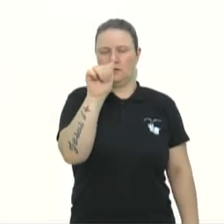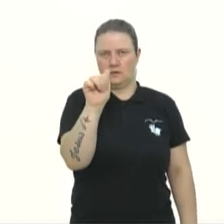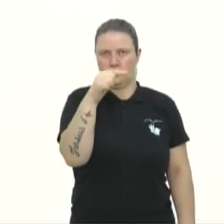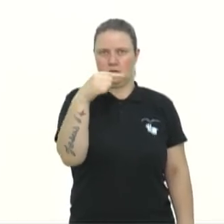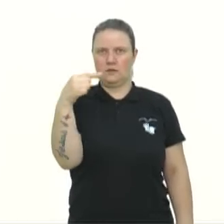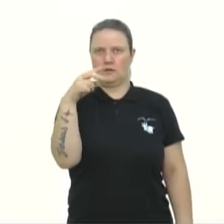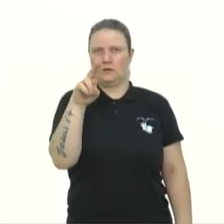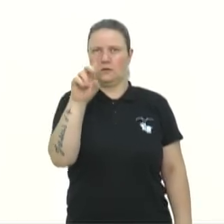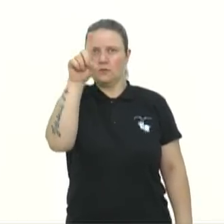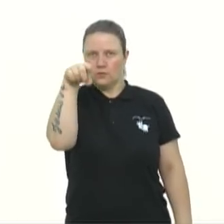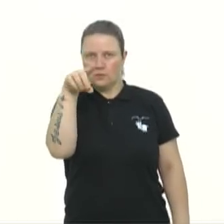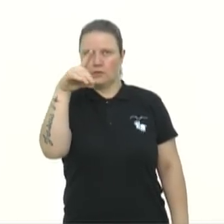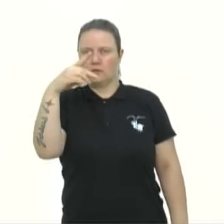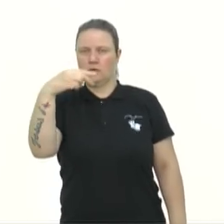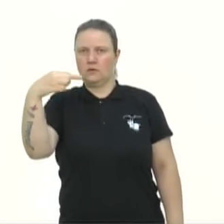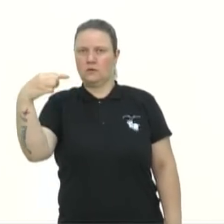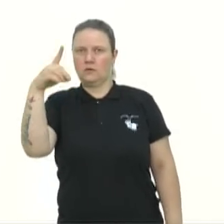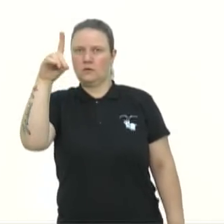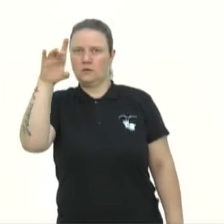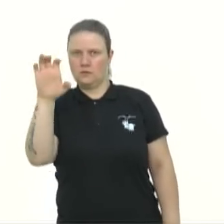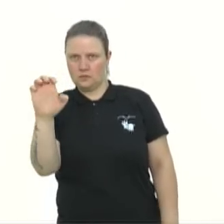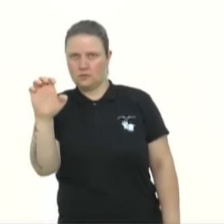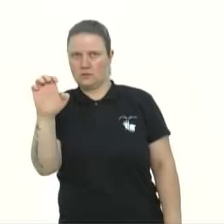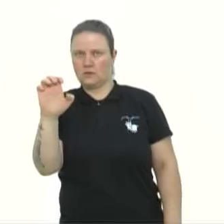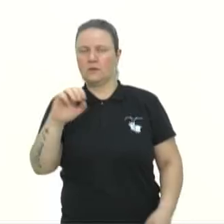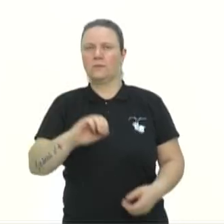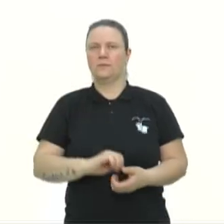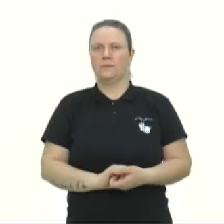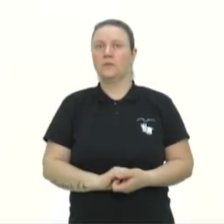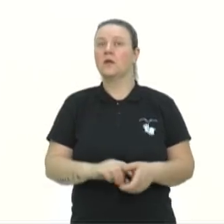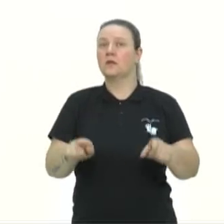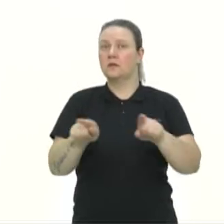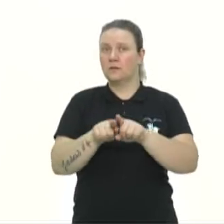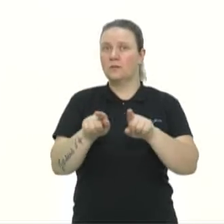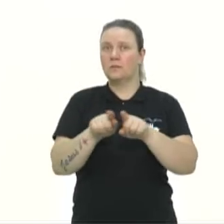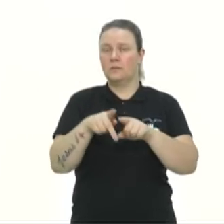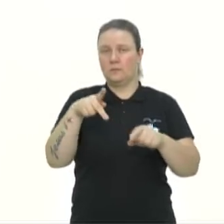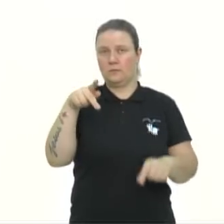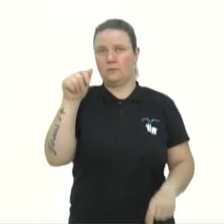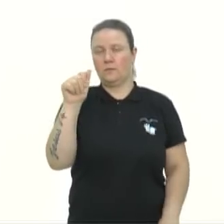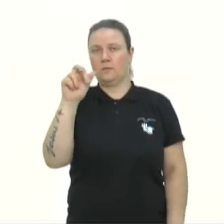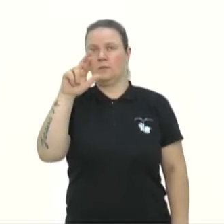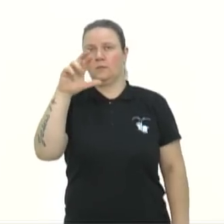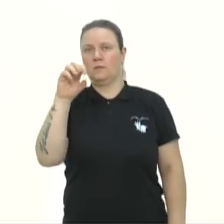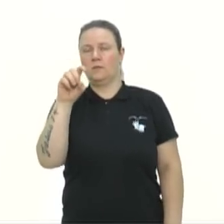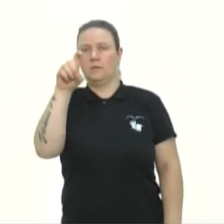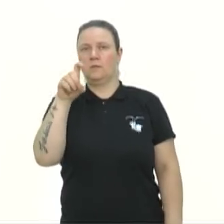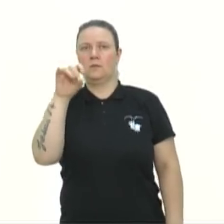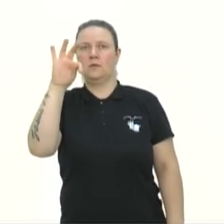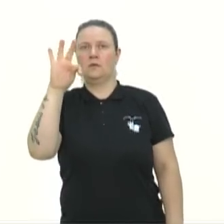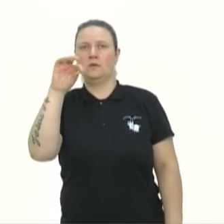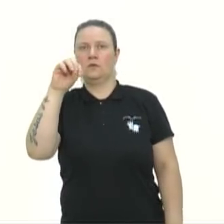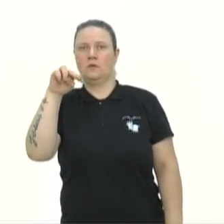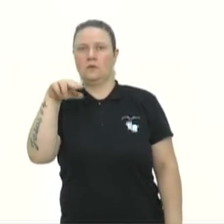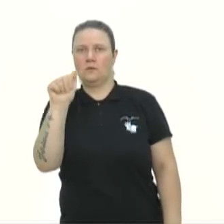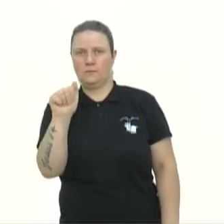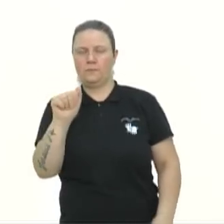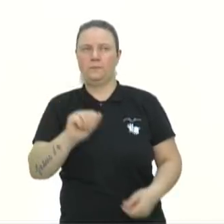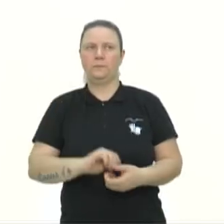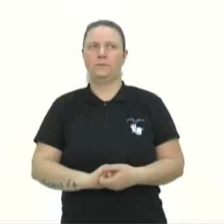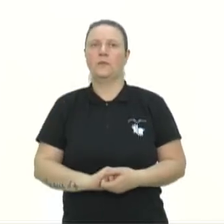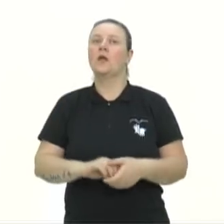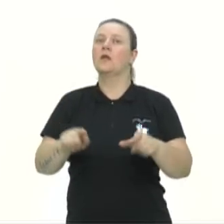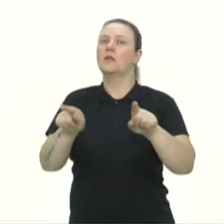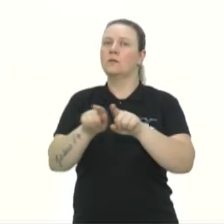Sa-u-de. Três sílabas, sílaba mais forte a penúltima, paroxítona. E também hiato, né? Então, observe aqui,